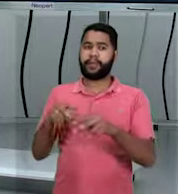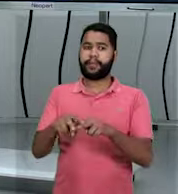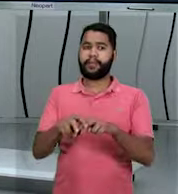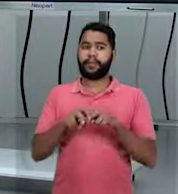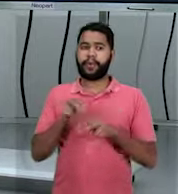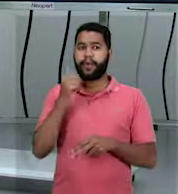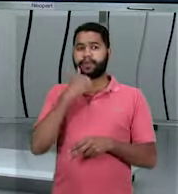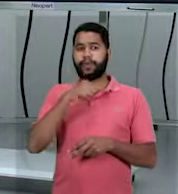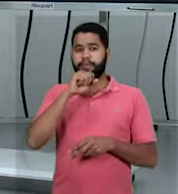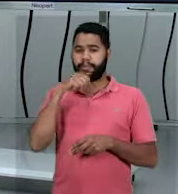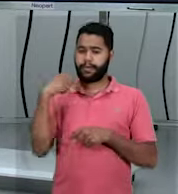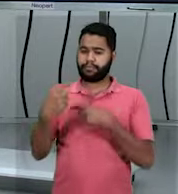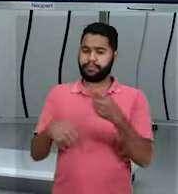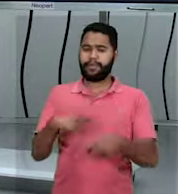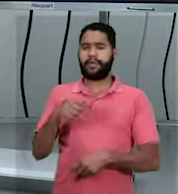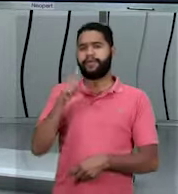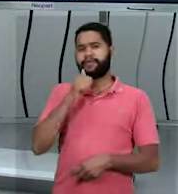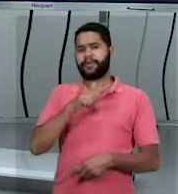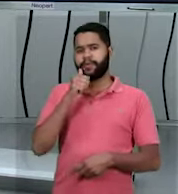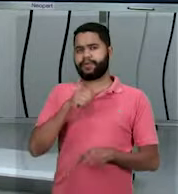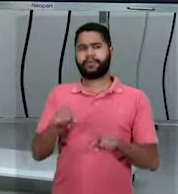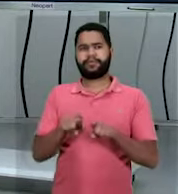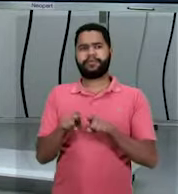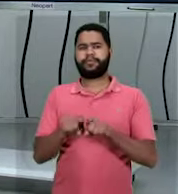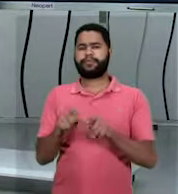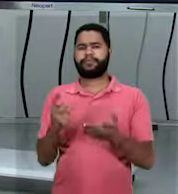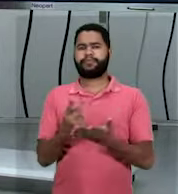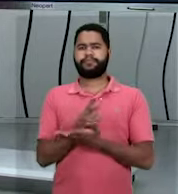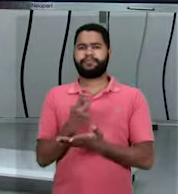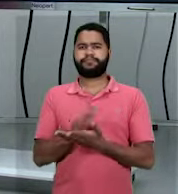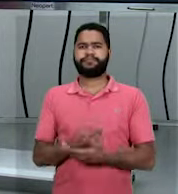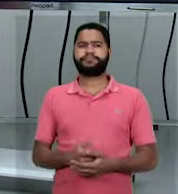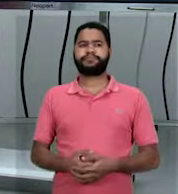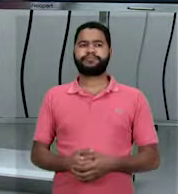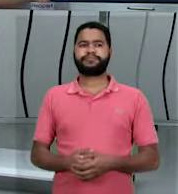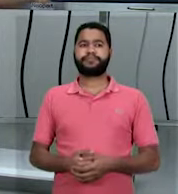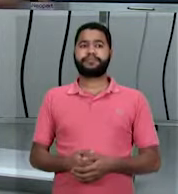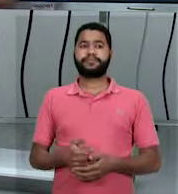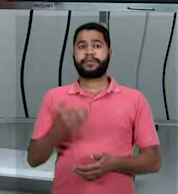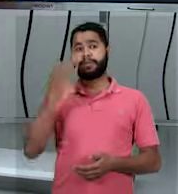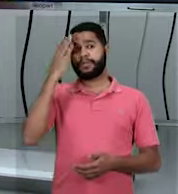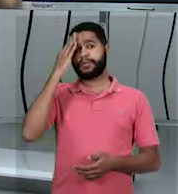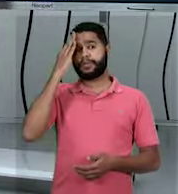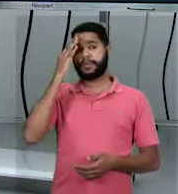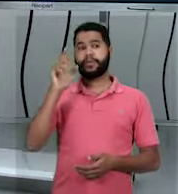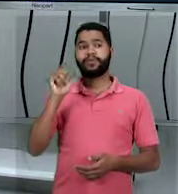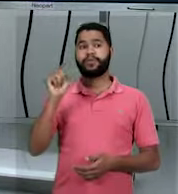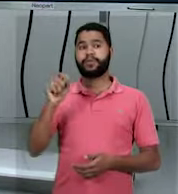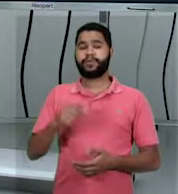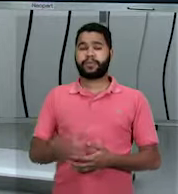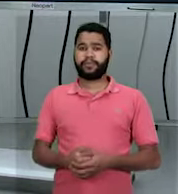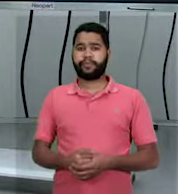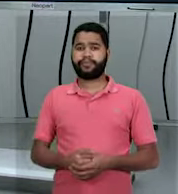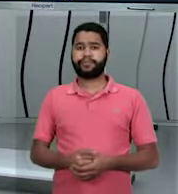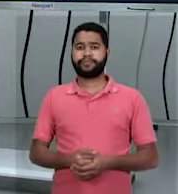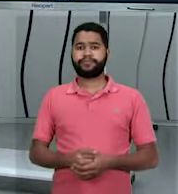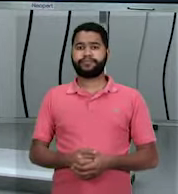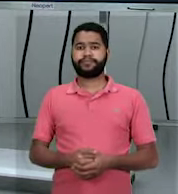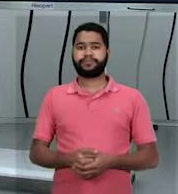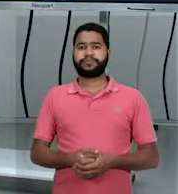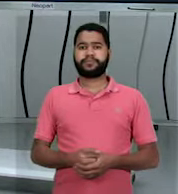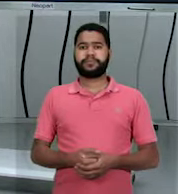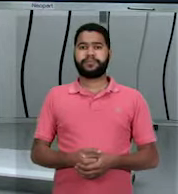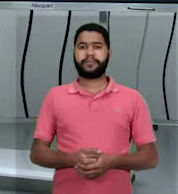partir da mãe por seus descendentes do sexo feminino. Não. Então, a gente sabe, então, que vai ser aqui, ó. Vamos pegar o comentário